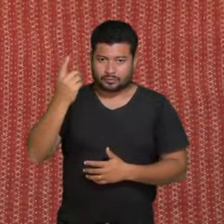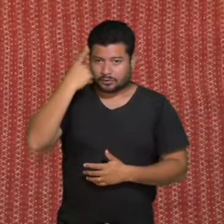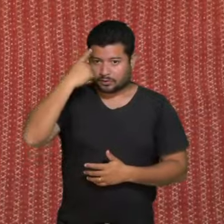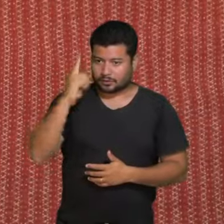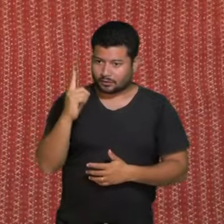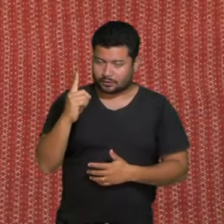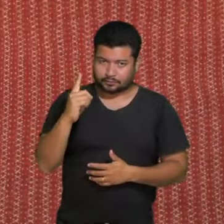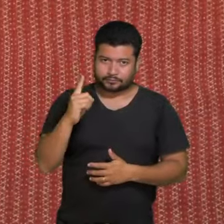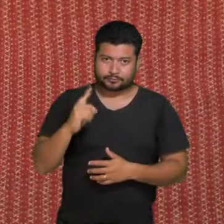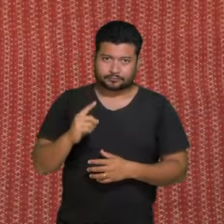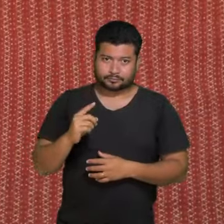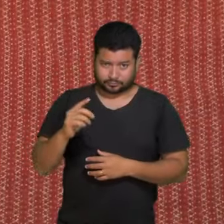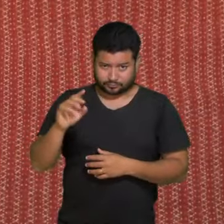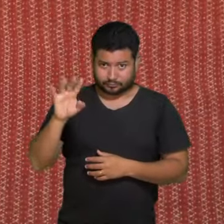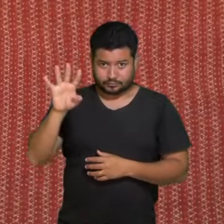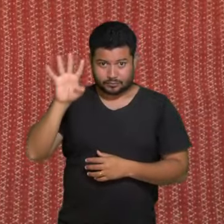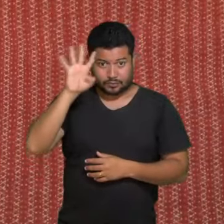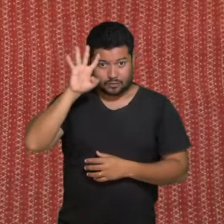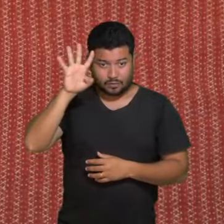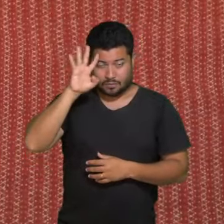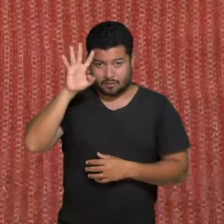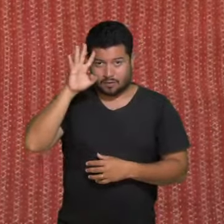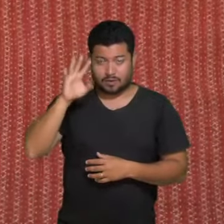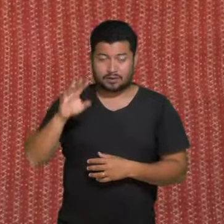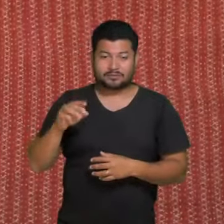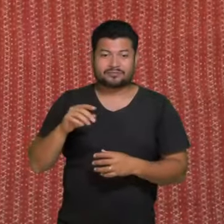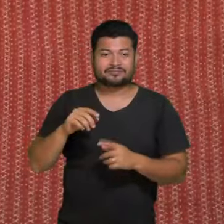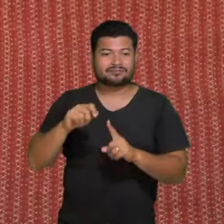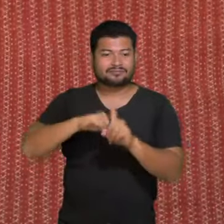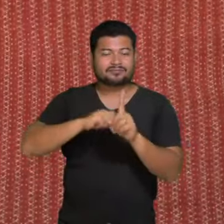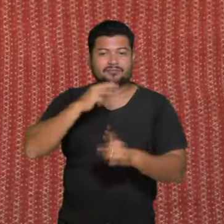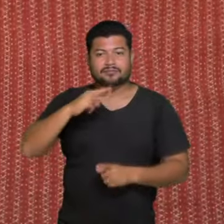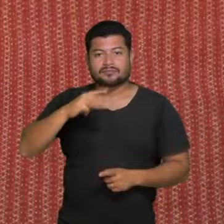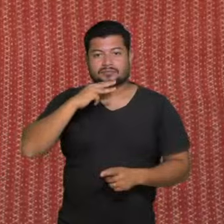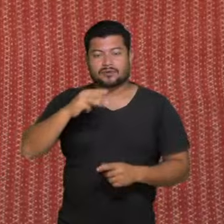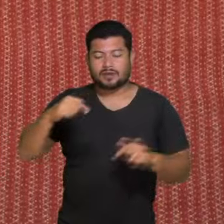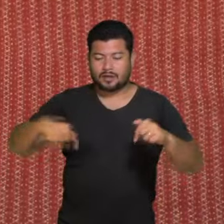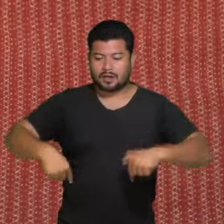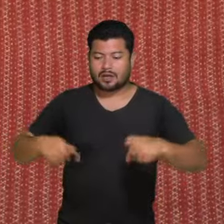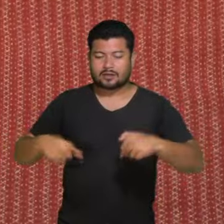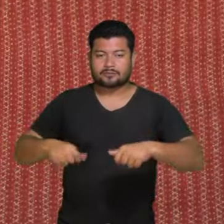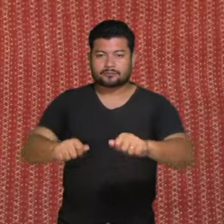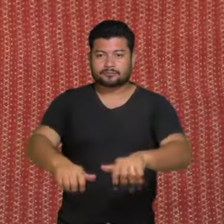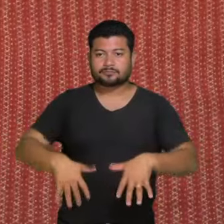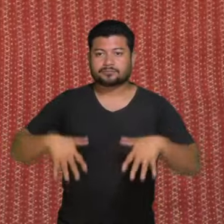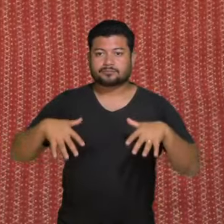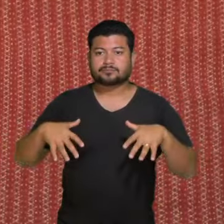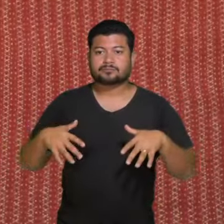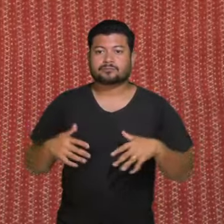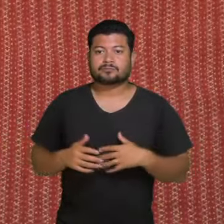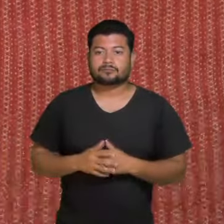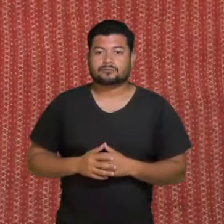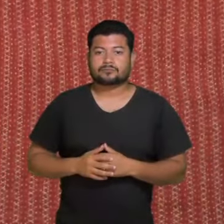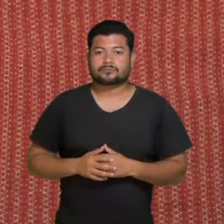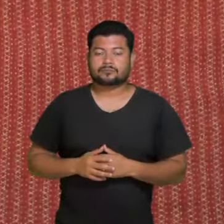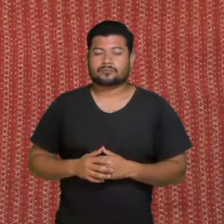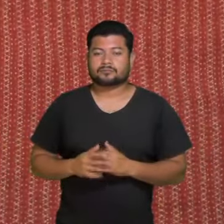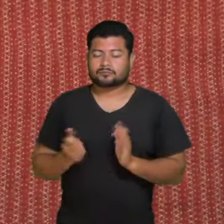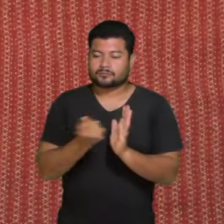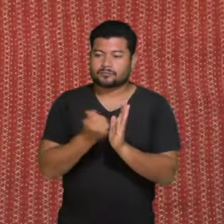março, segunda-feira, neste plenário. Desta forma, eu reitero o meu registro e desde já...